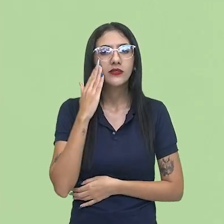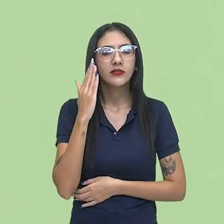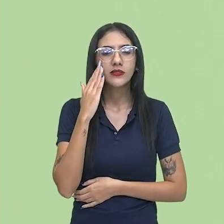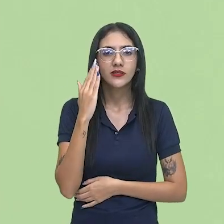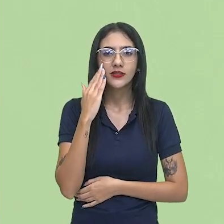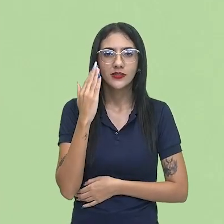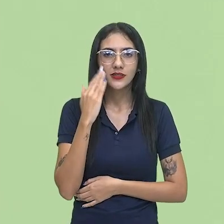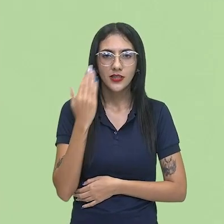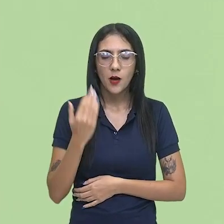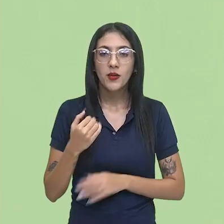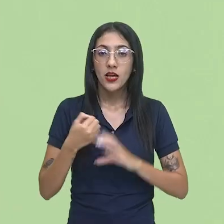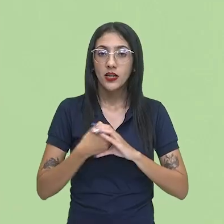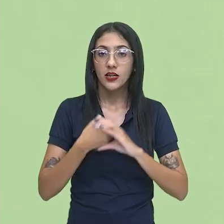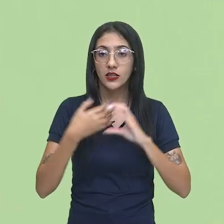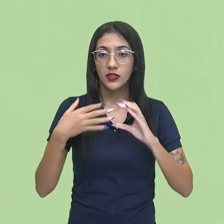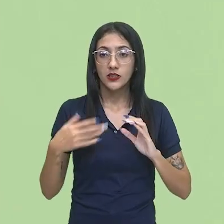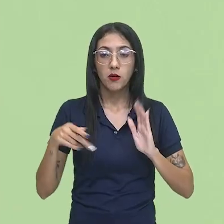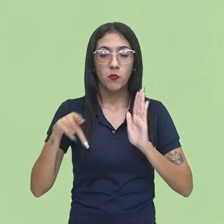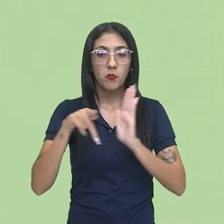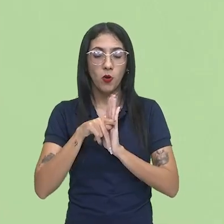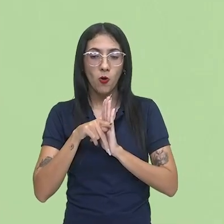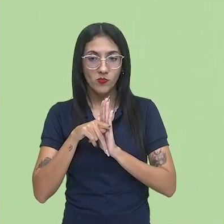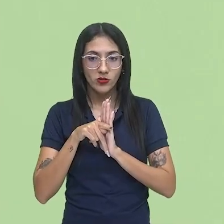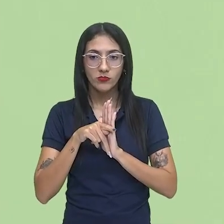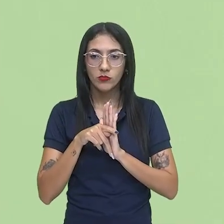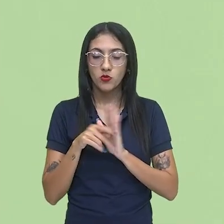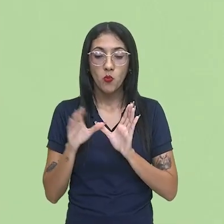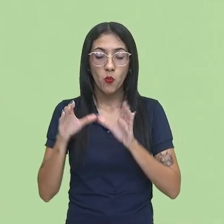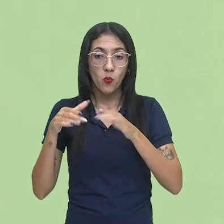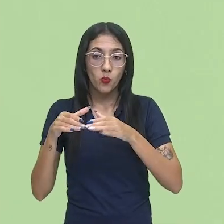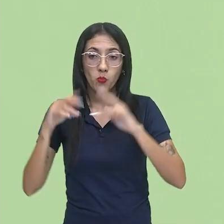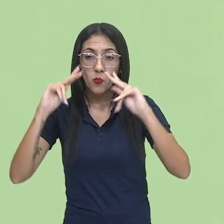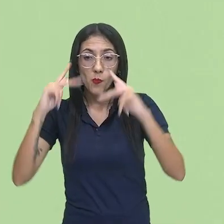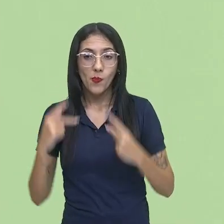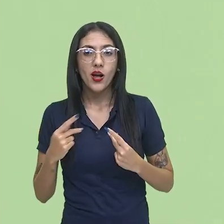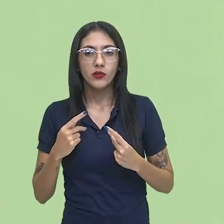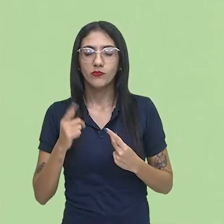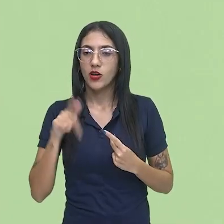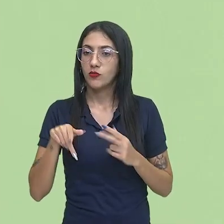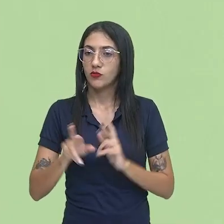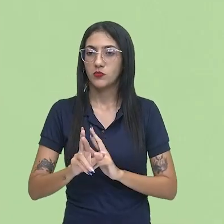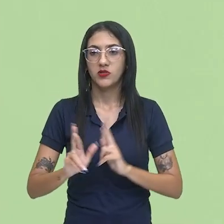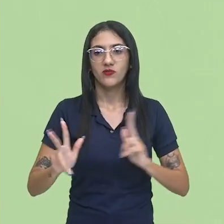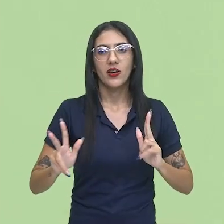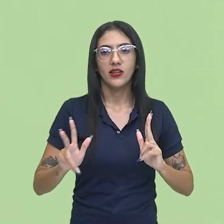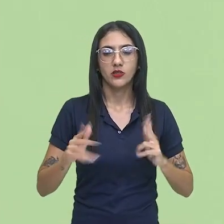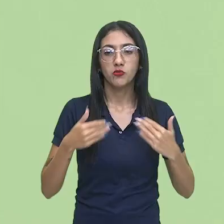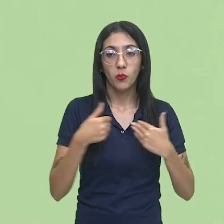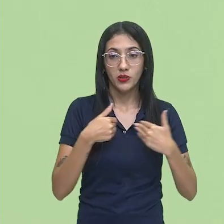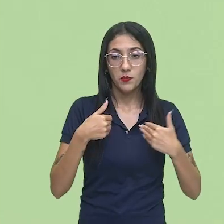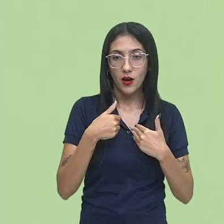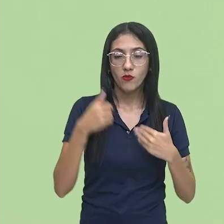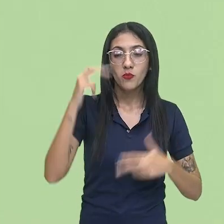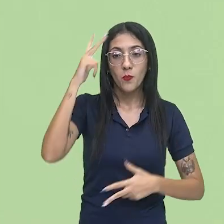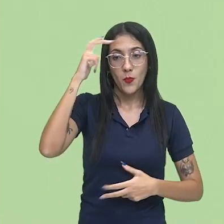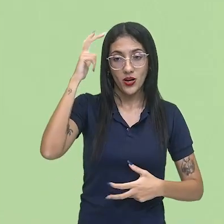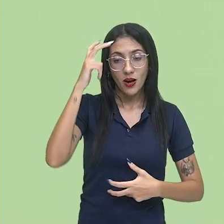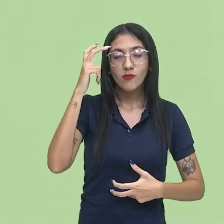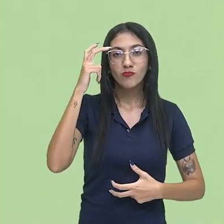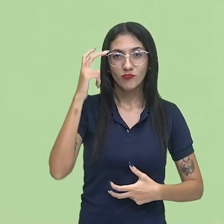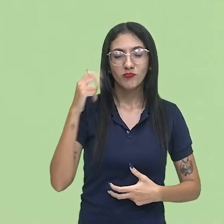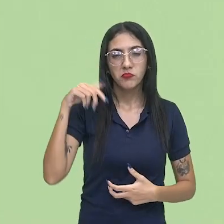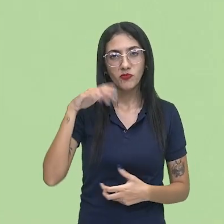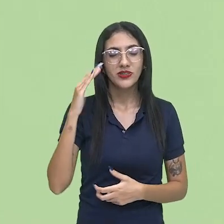que originou o ser humano não foi o mesmo, não foi o macaco, né, o ancestral do macaco. Para que fique bem clara